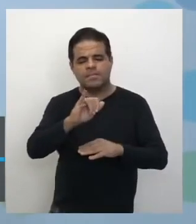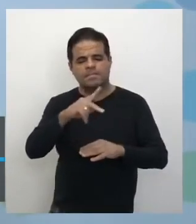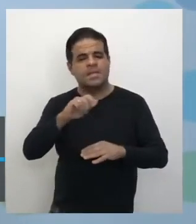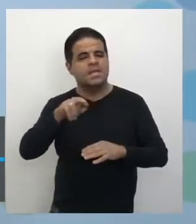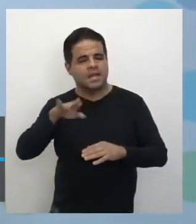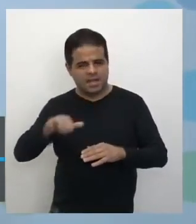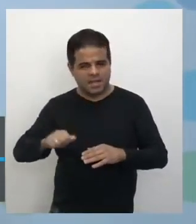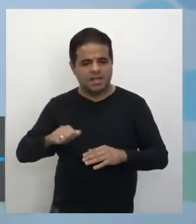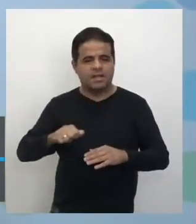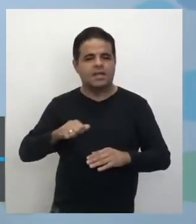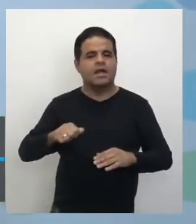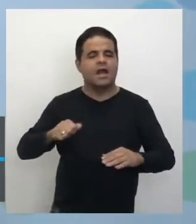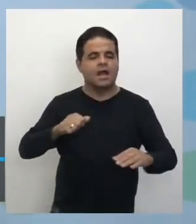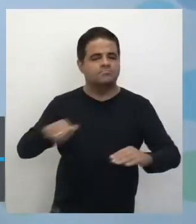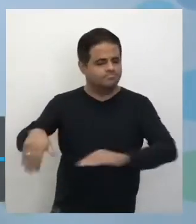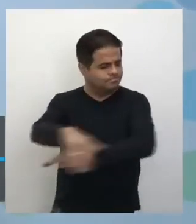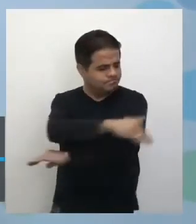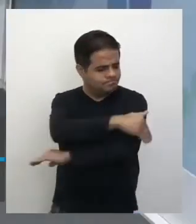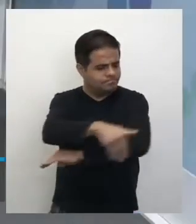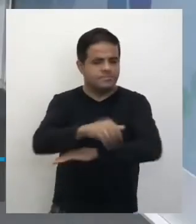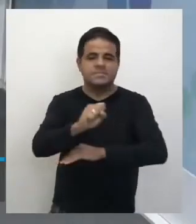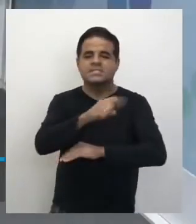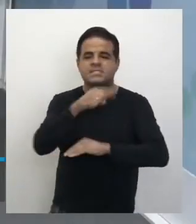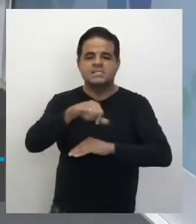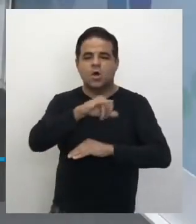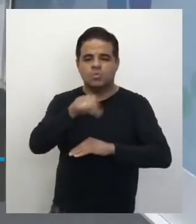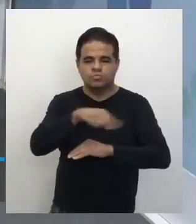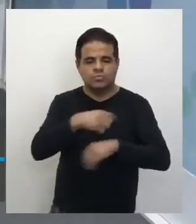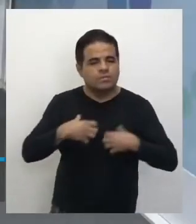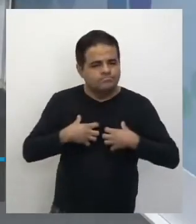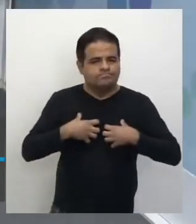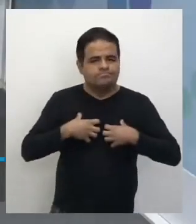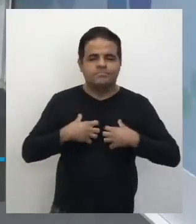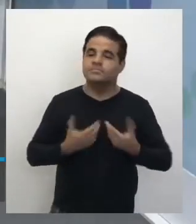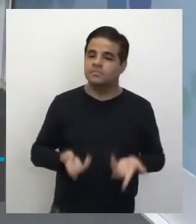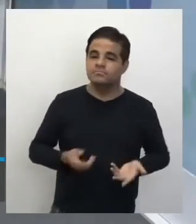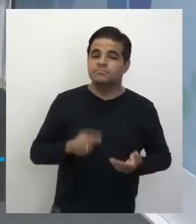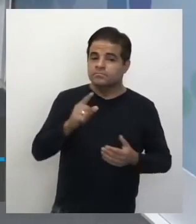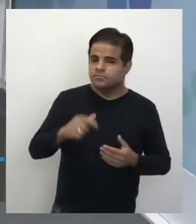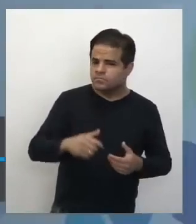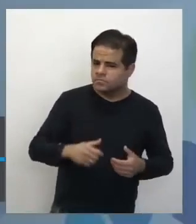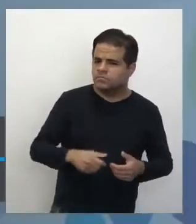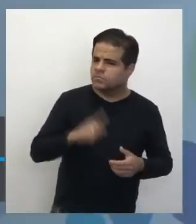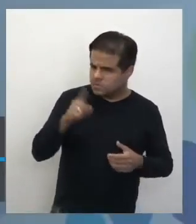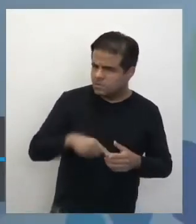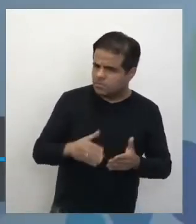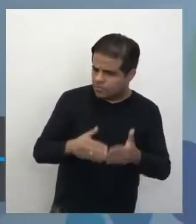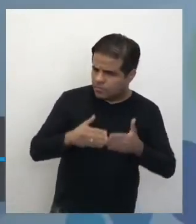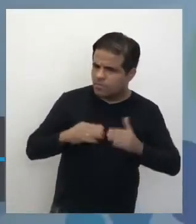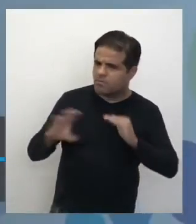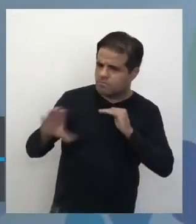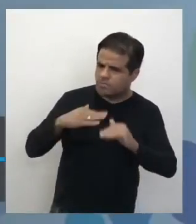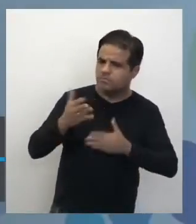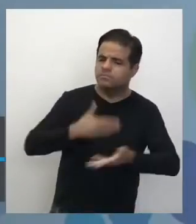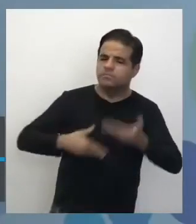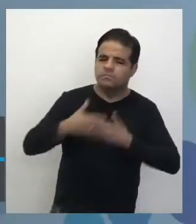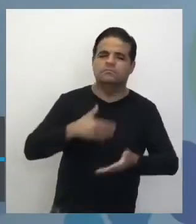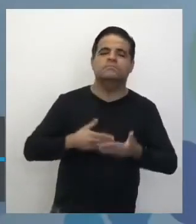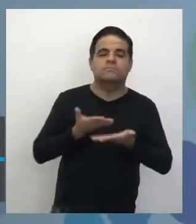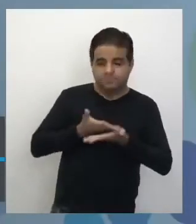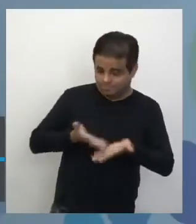muitas vezes o que toca o nosso coração pode ser outro lugar. É verdade. E, olha, não seja egoísta, compartilhe conosco, língua portuguesa,